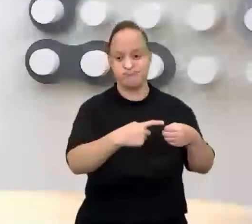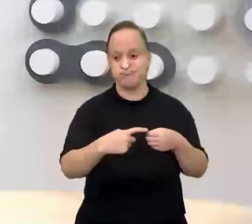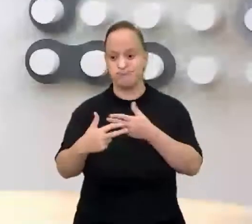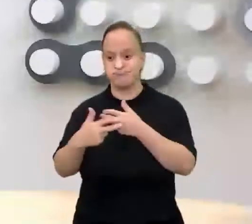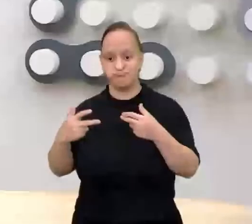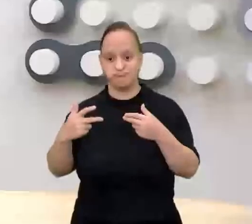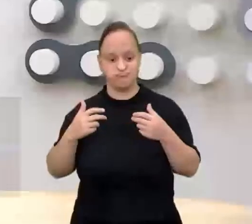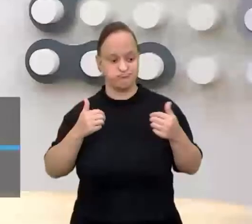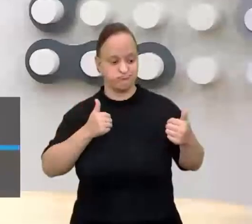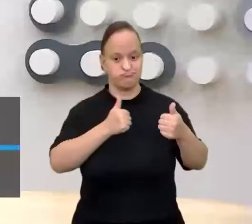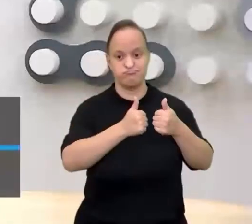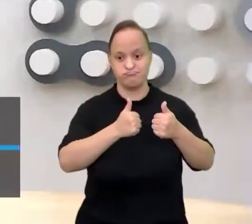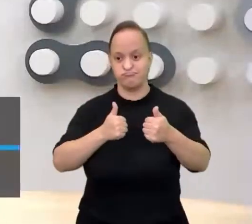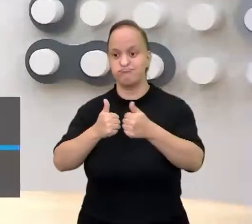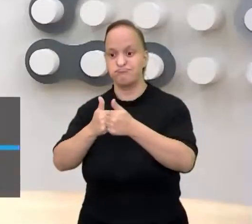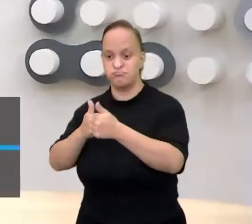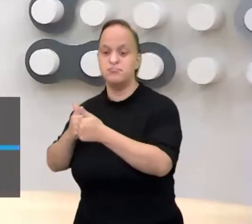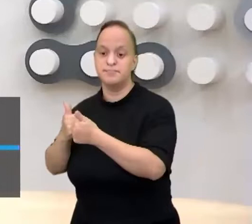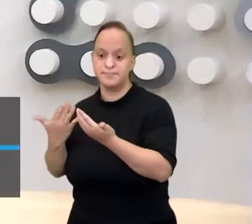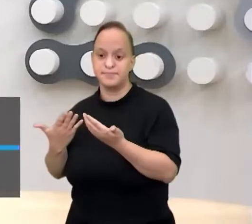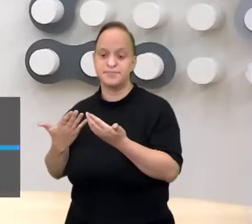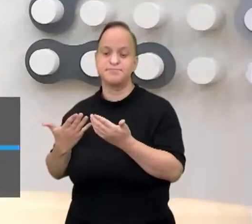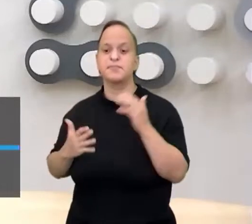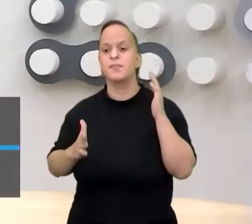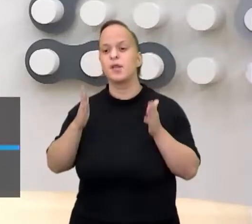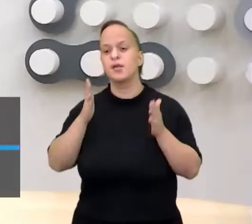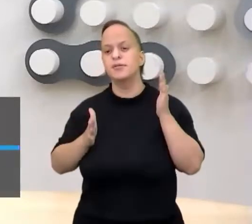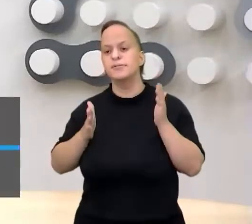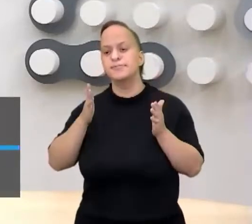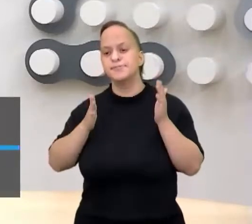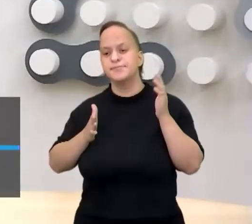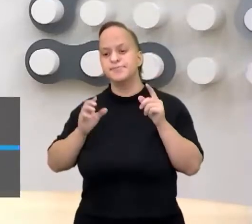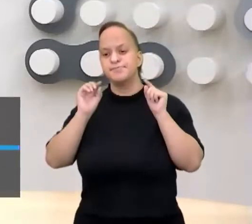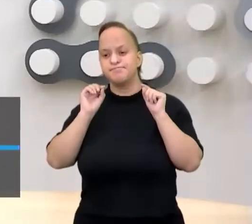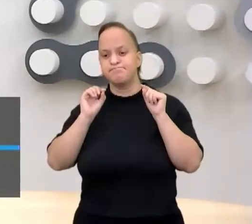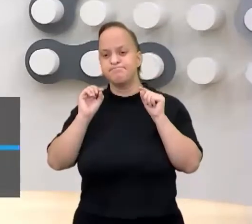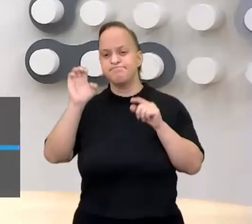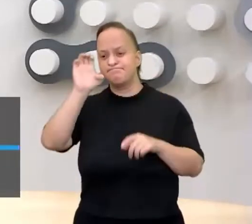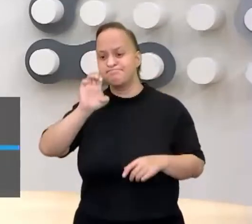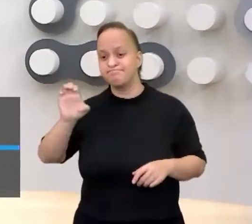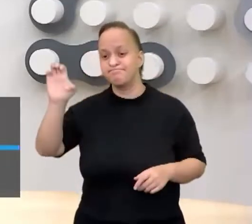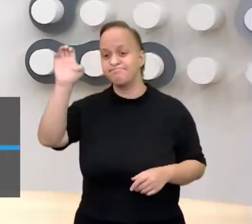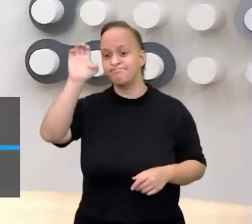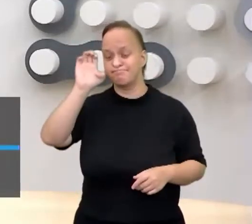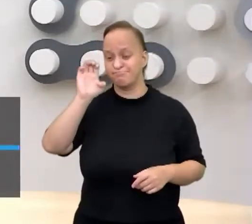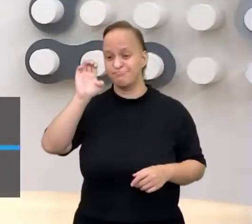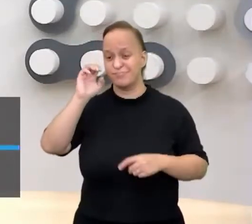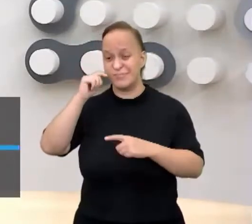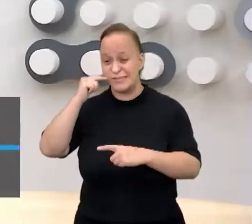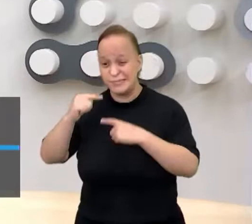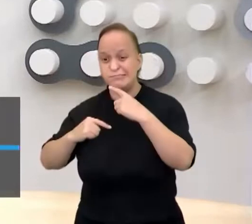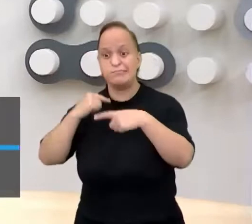mim? Basicamente, na Belle Époque, a gente está falando de um período em que a Europa ela se desenvolve